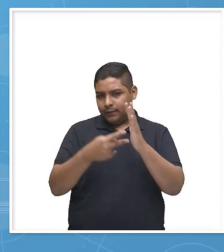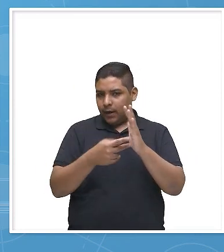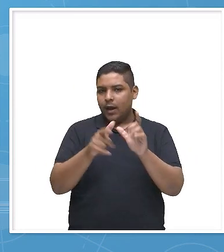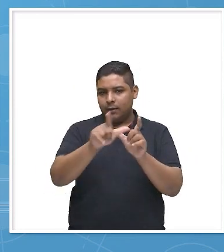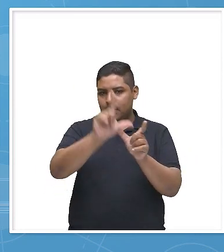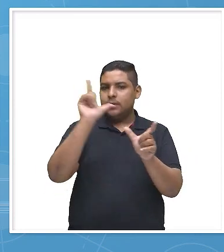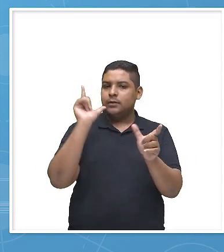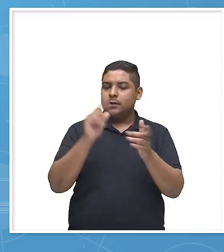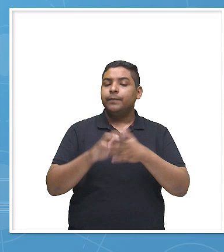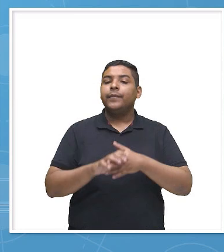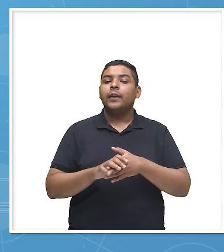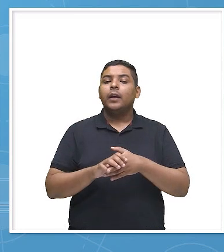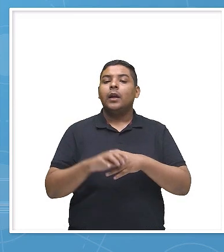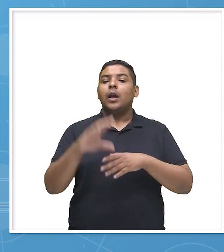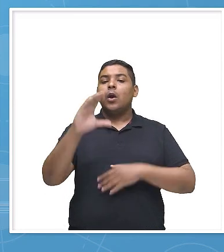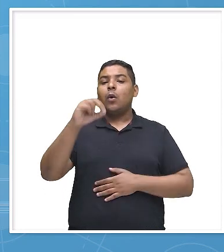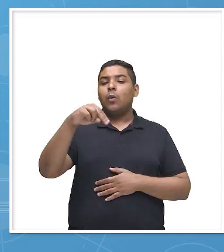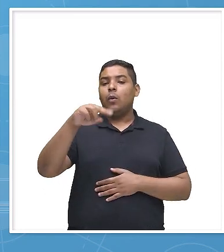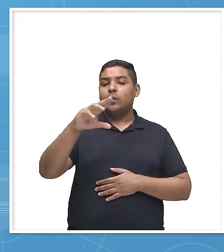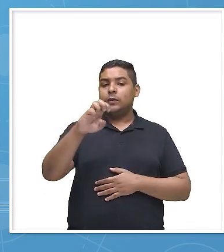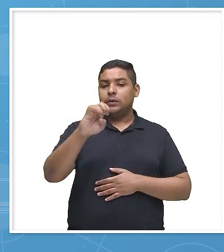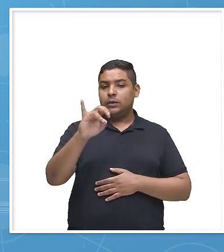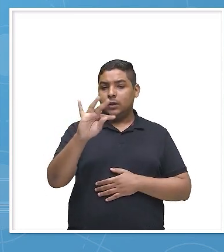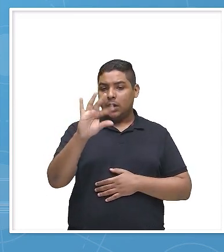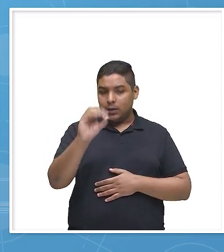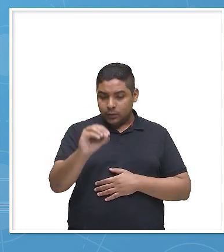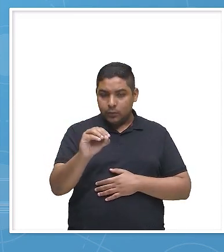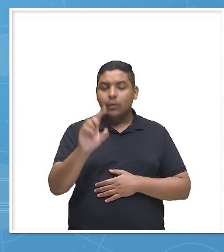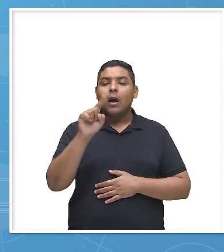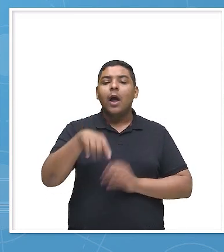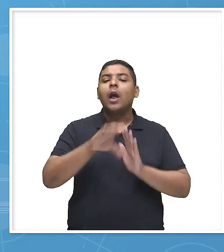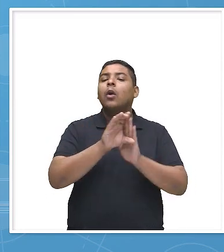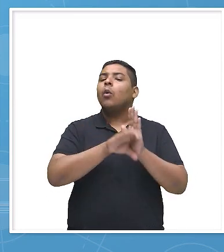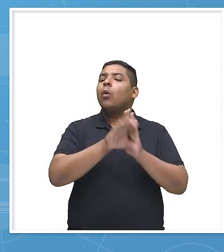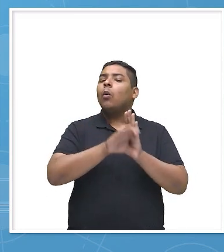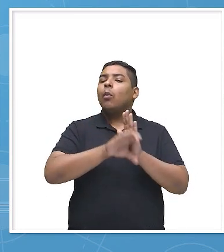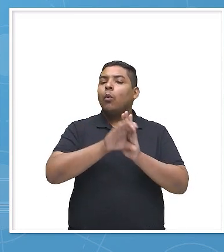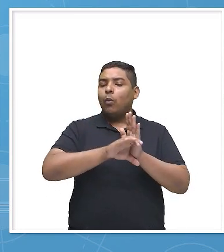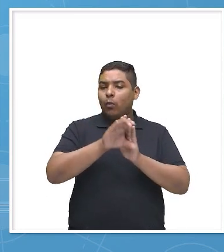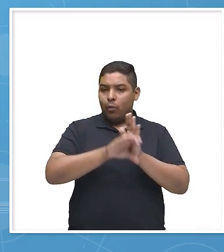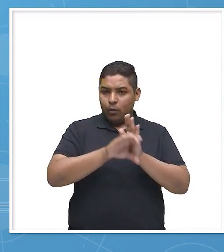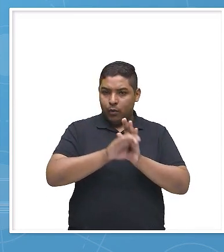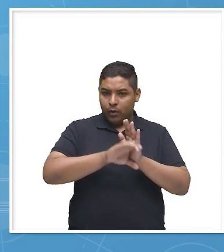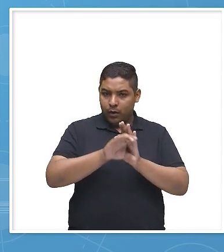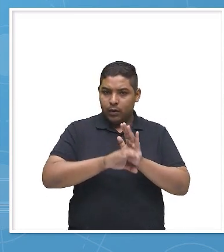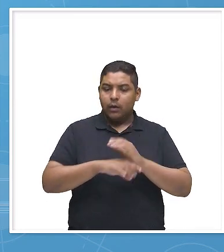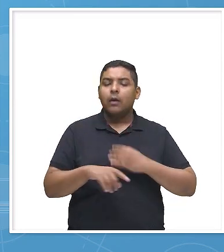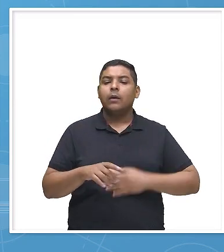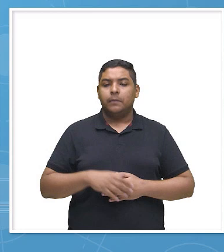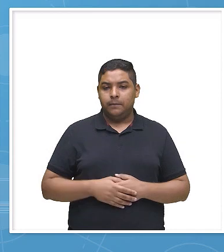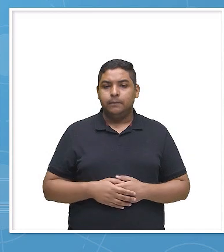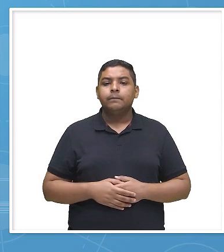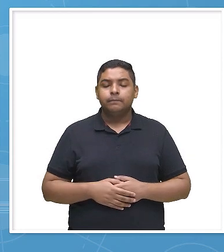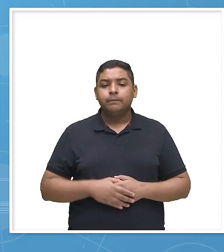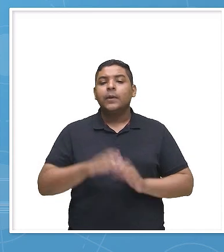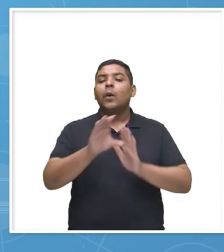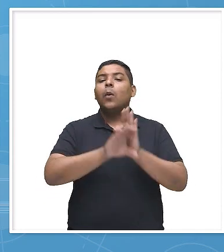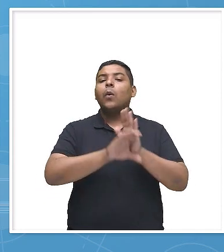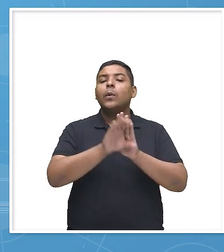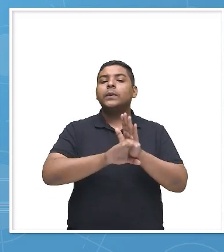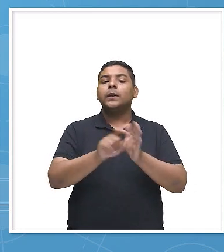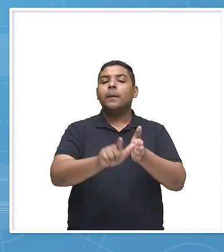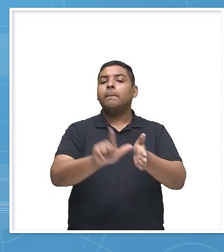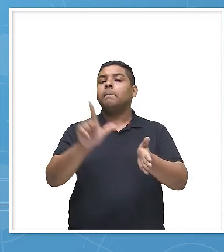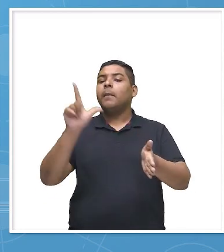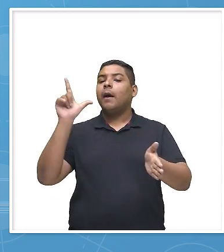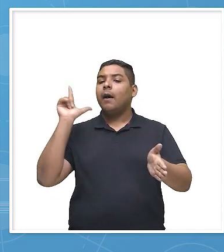radical conceito, que é uma ideia, uma definição de algo, que significa na prática um conceito pré-concebido que